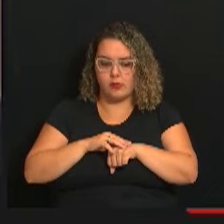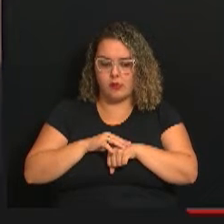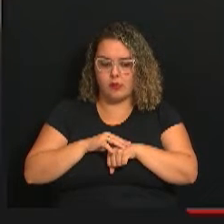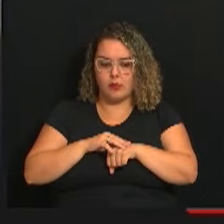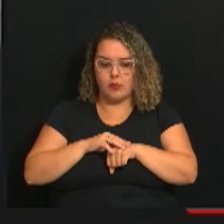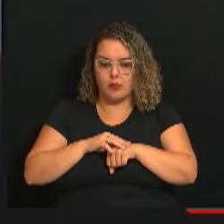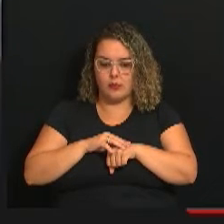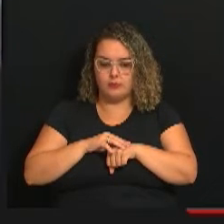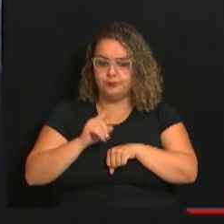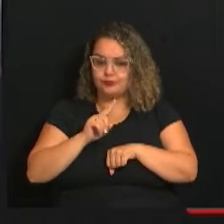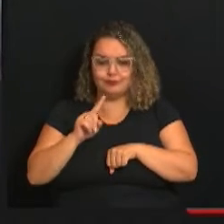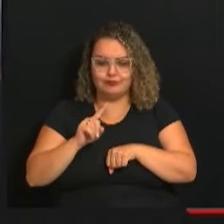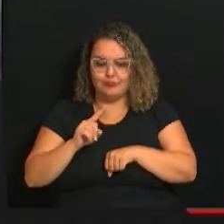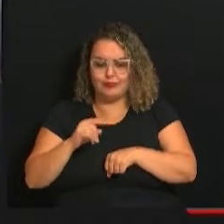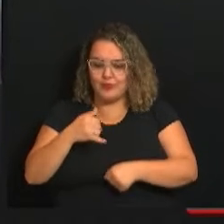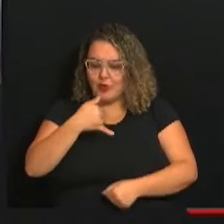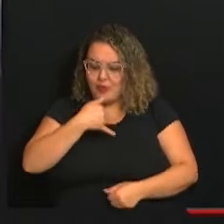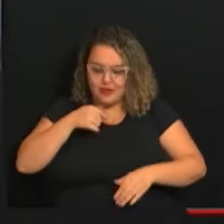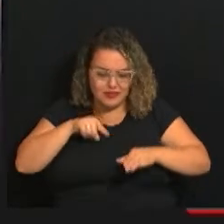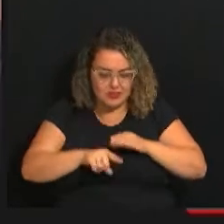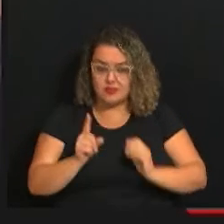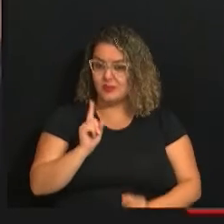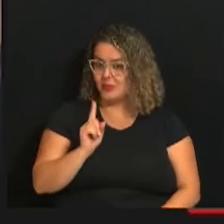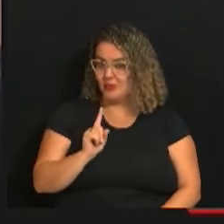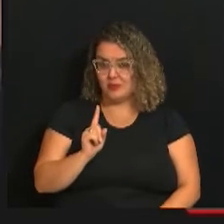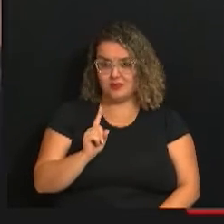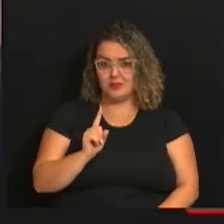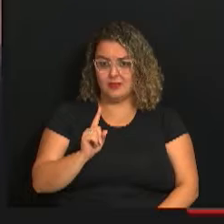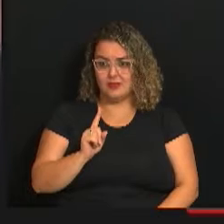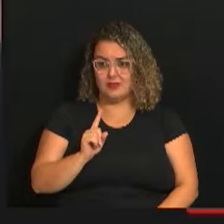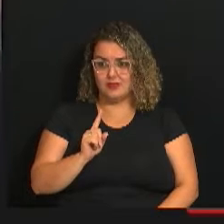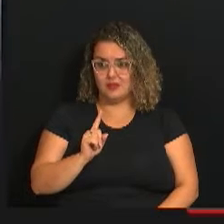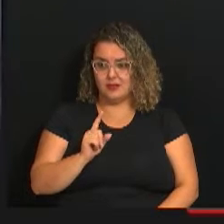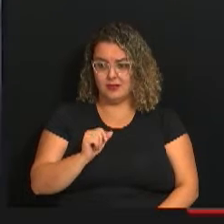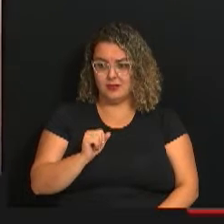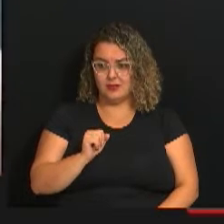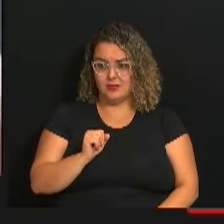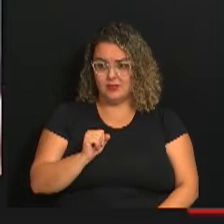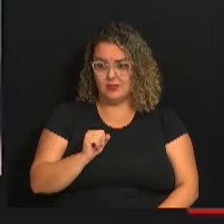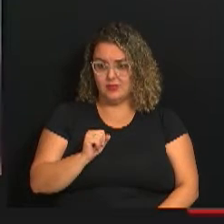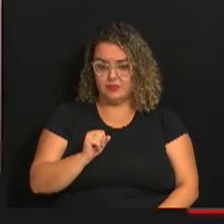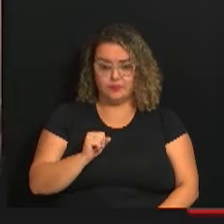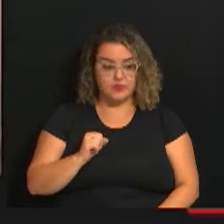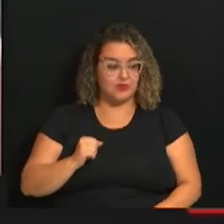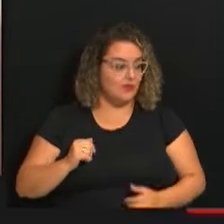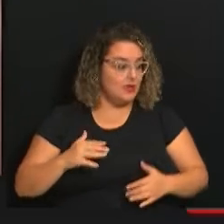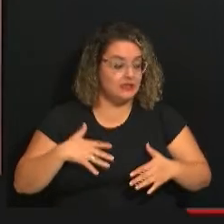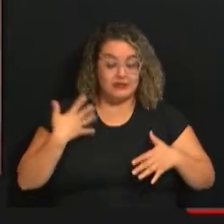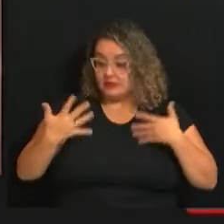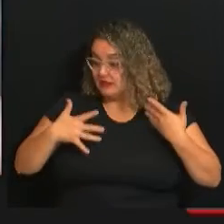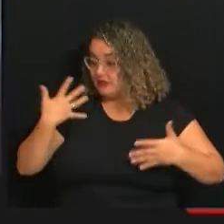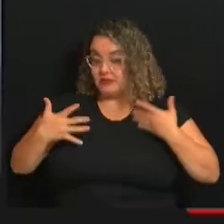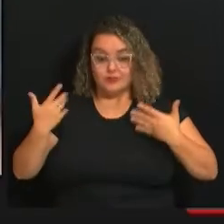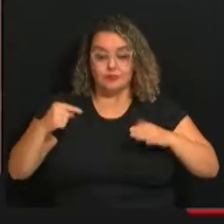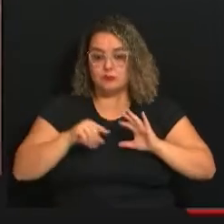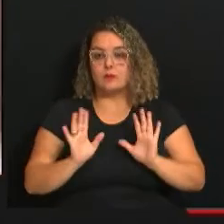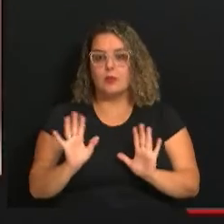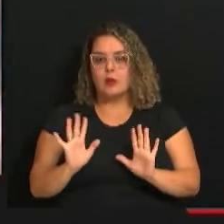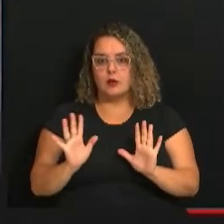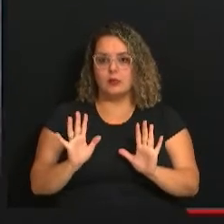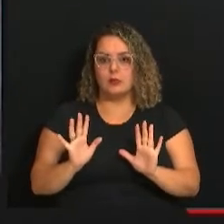outras pessoas se identificassem com as doenças, falassem, olha, esse sintoma aqui eu estou sentindo, será